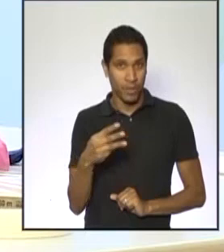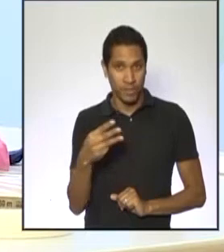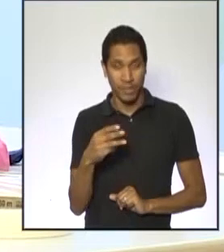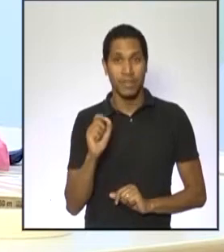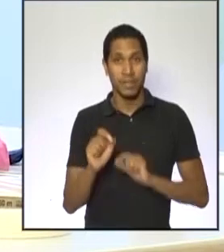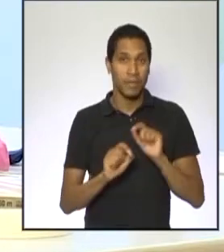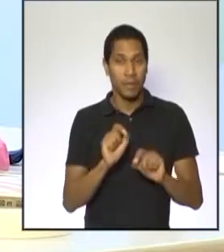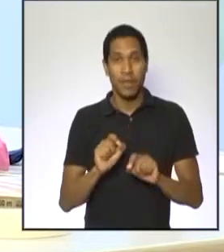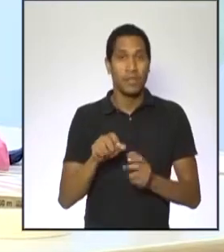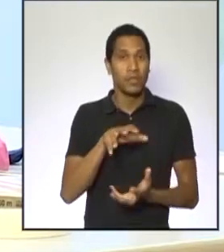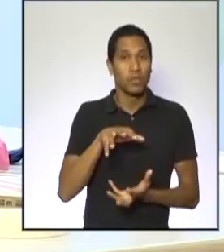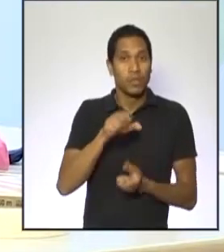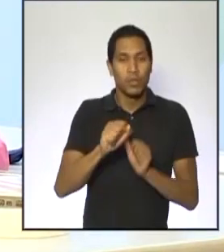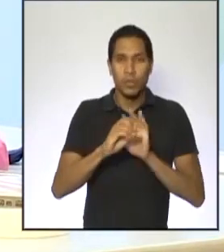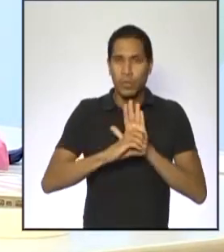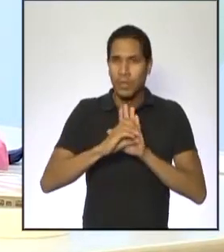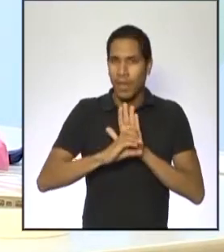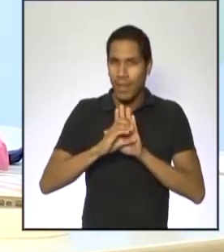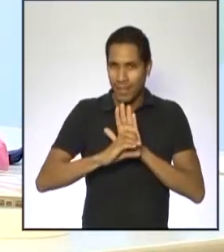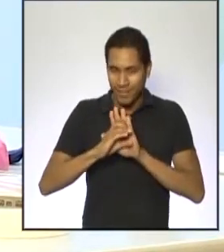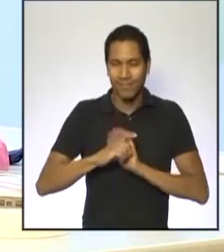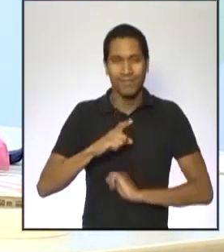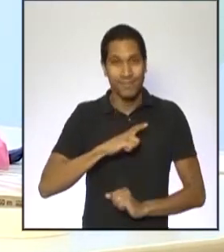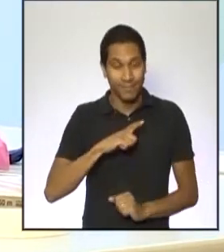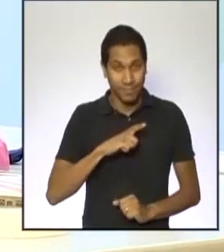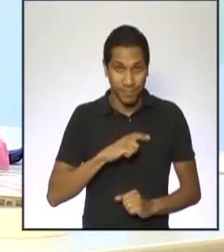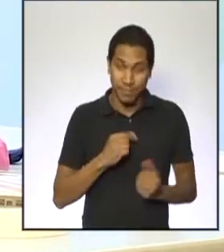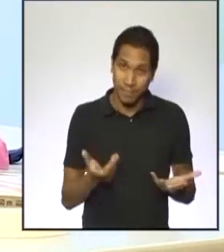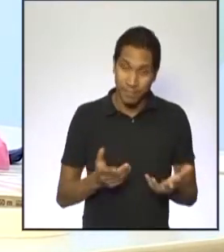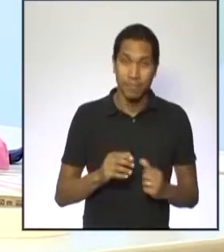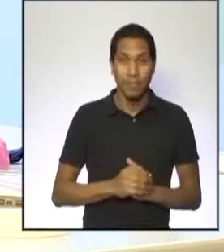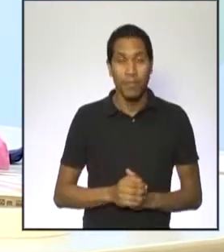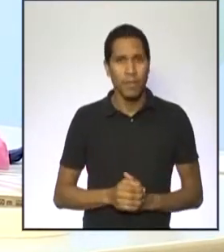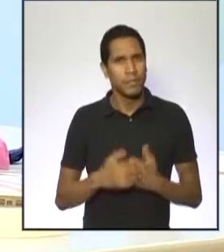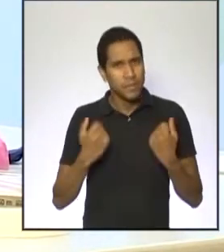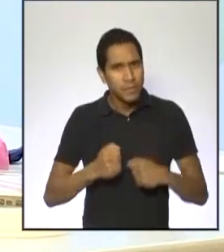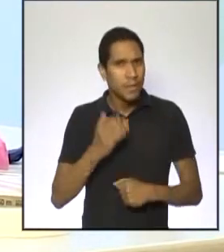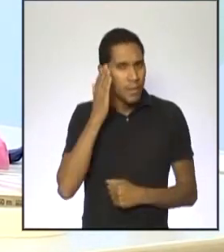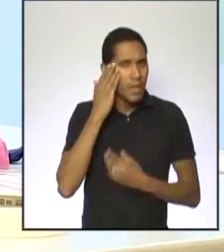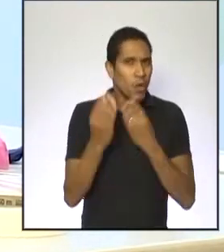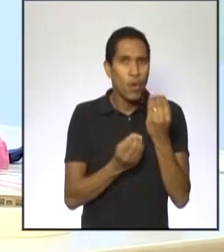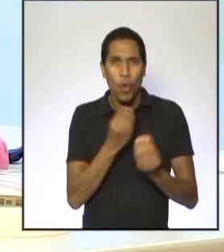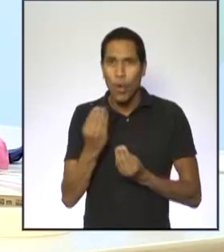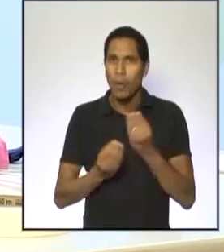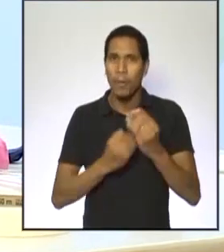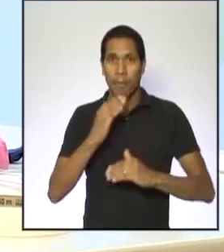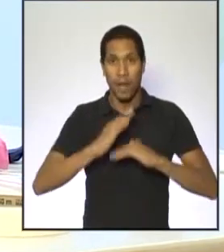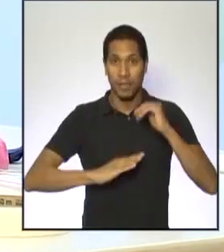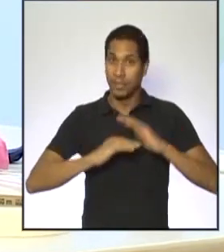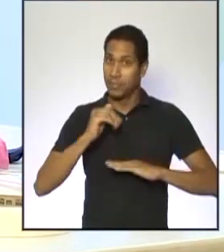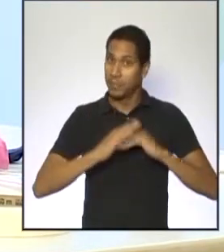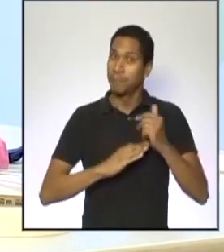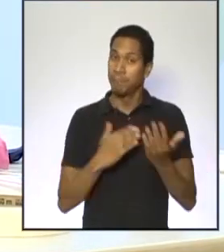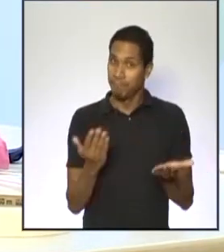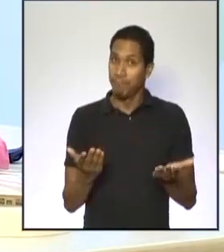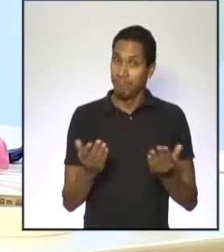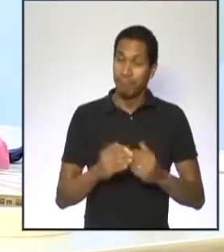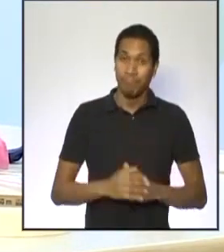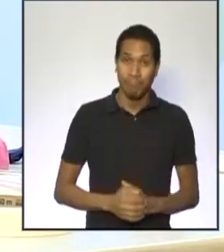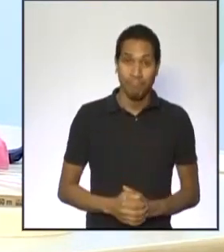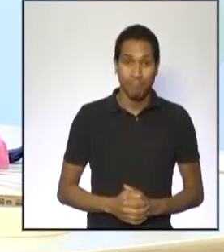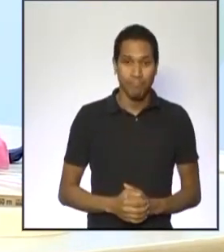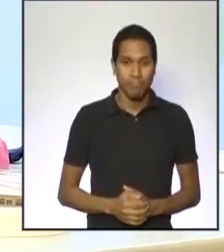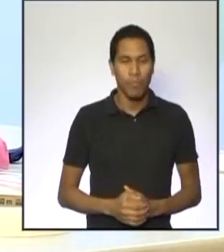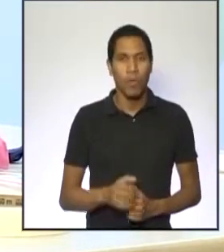conceitos de sustentabilidade. Precisamos repensar as nossas práticas. Olha lá, minhas rodinhas